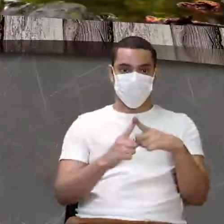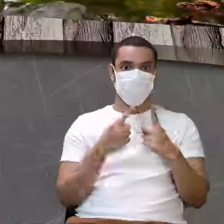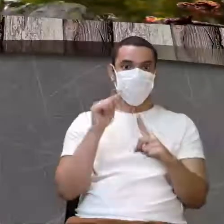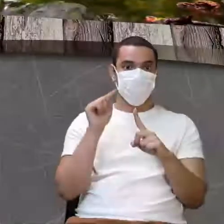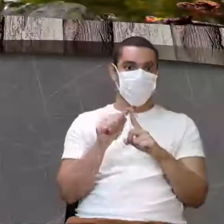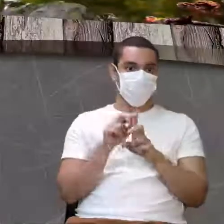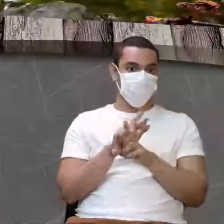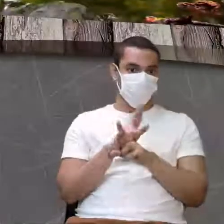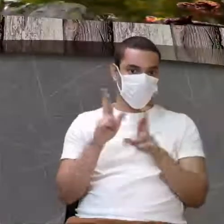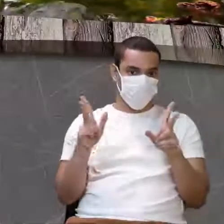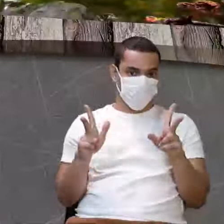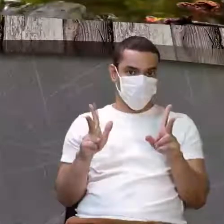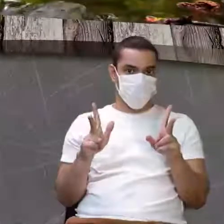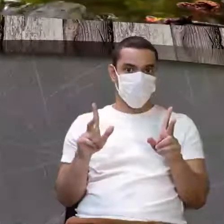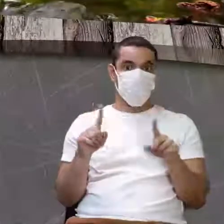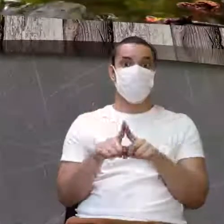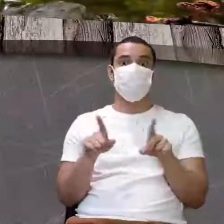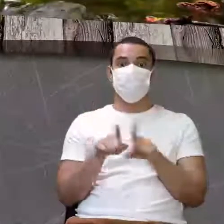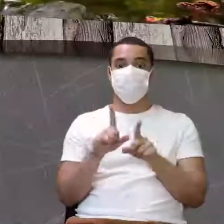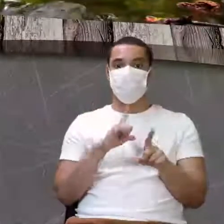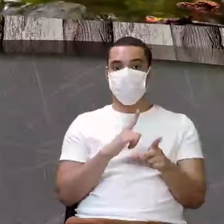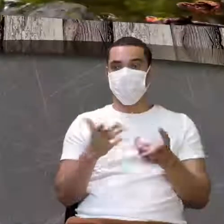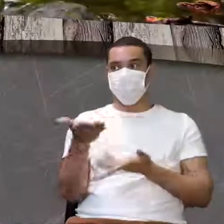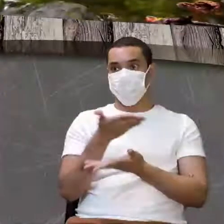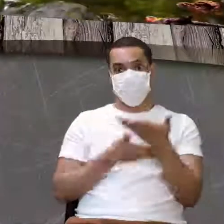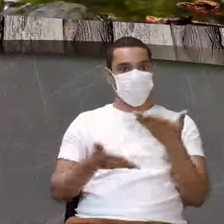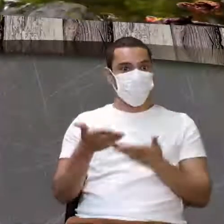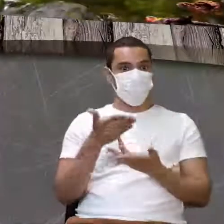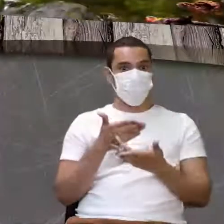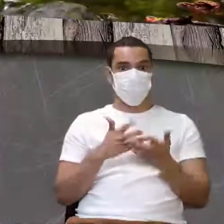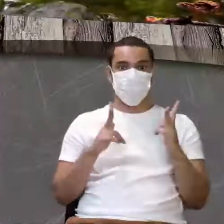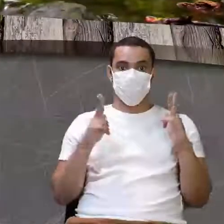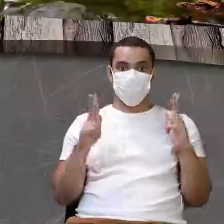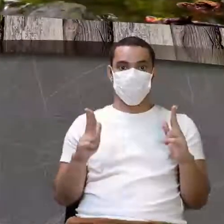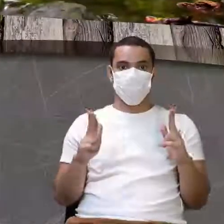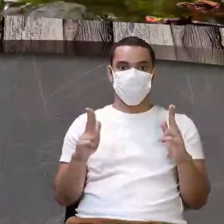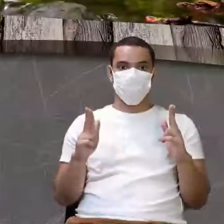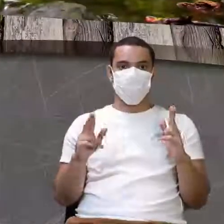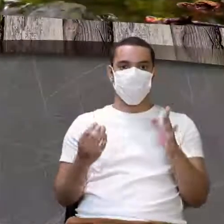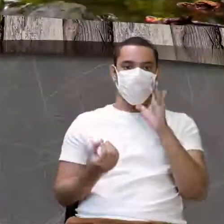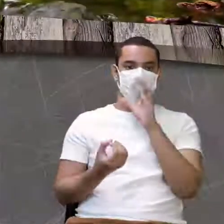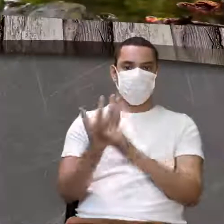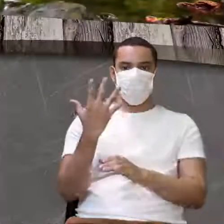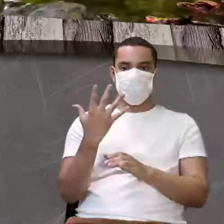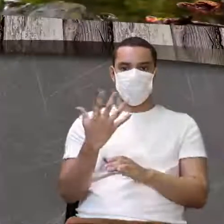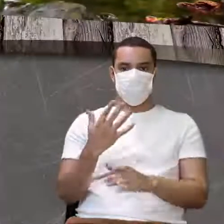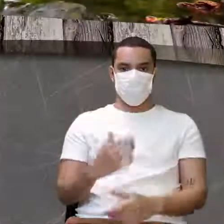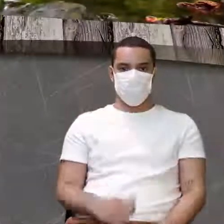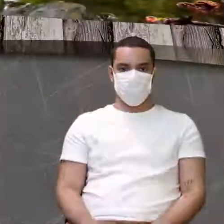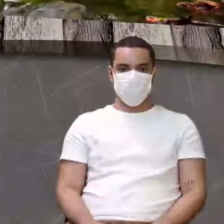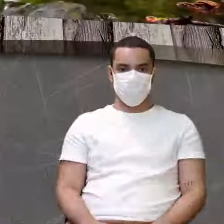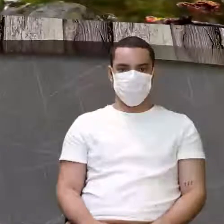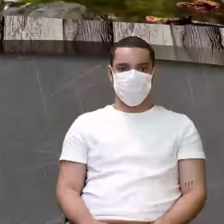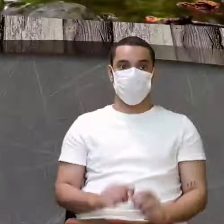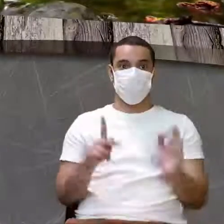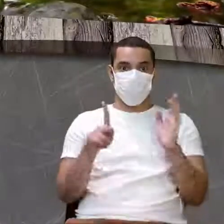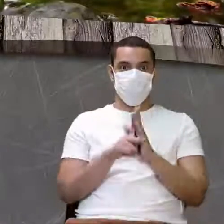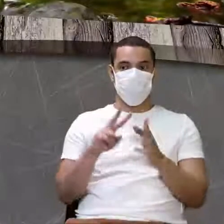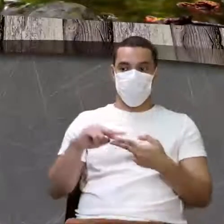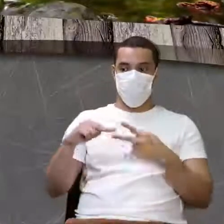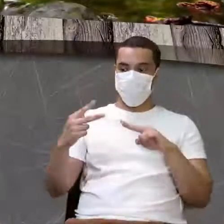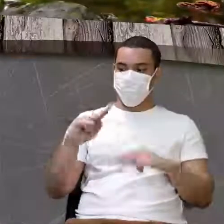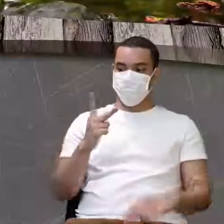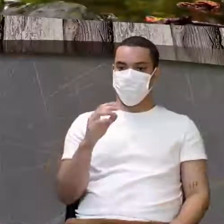mas compartilhadas ali, né? Com a mesma origem. São órgãos homólogos.